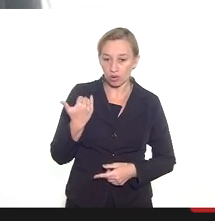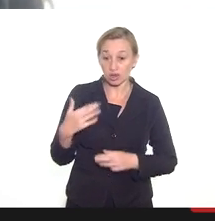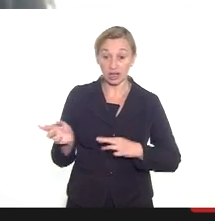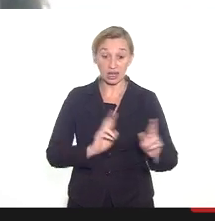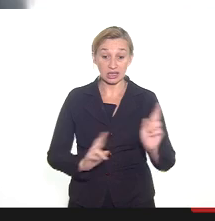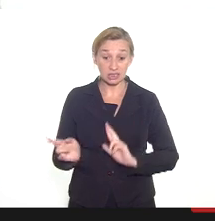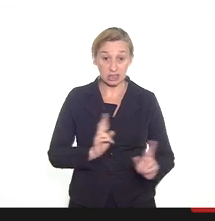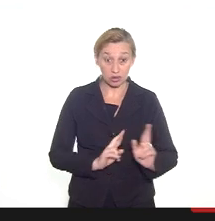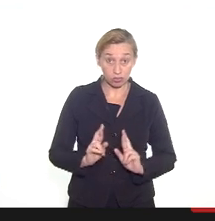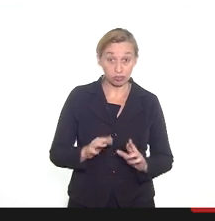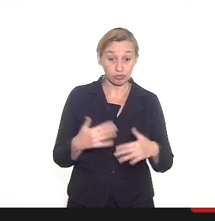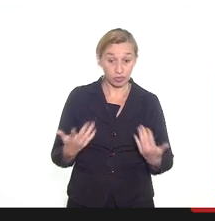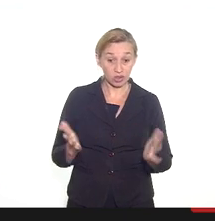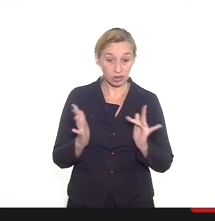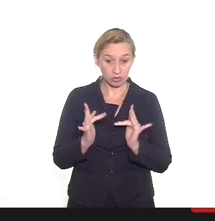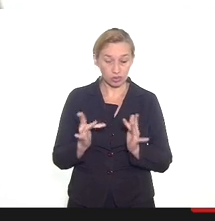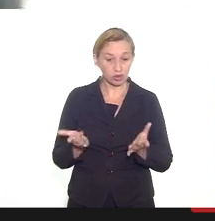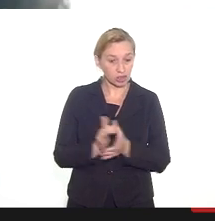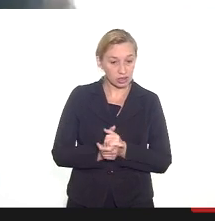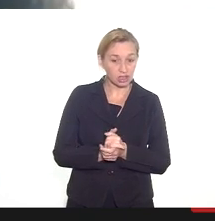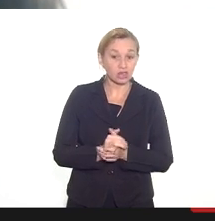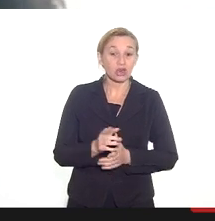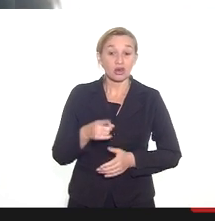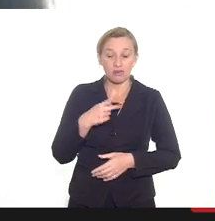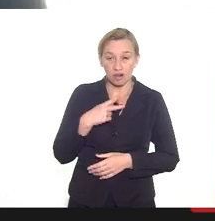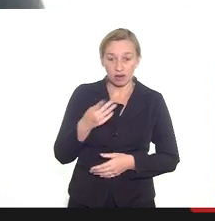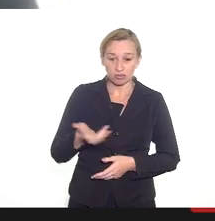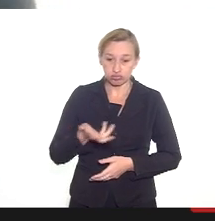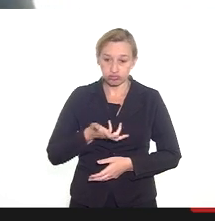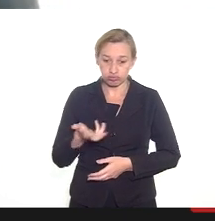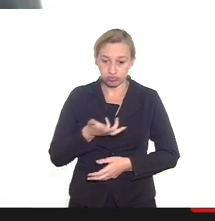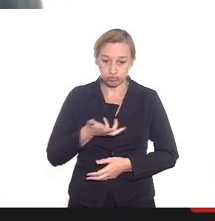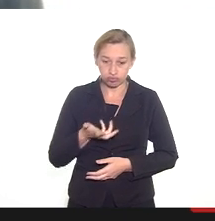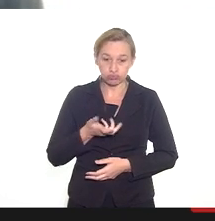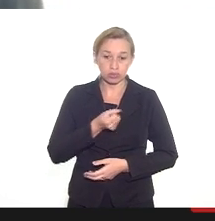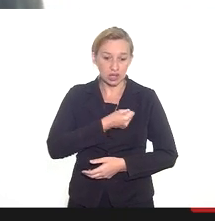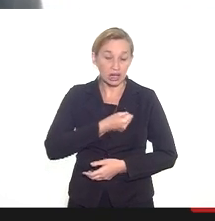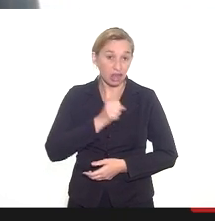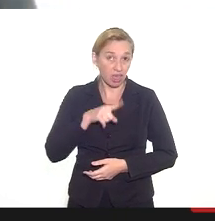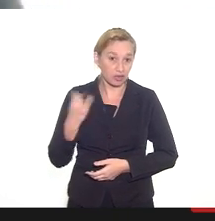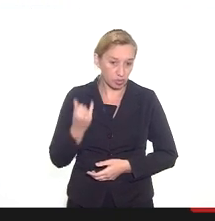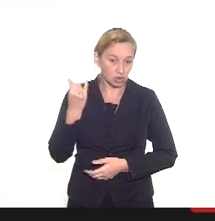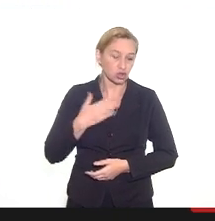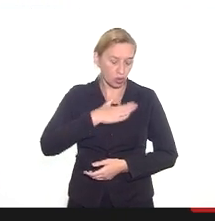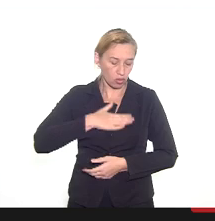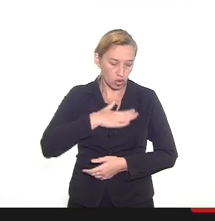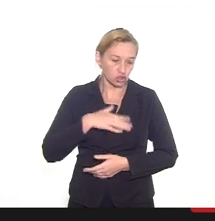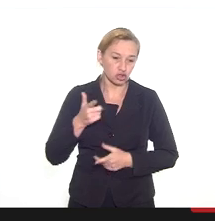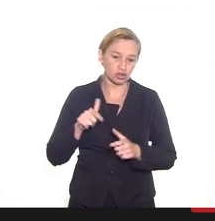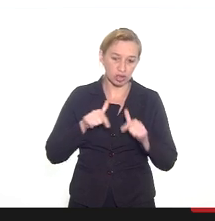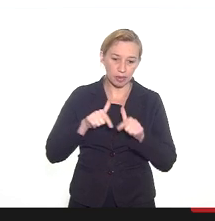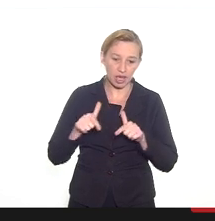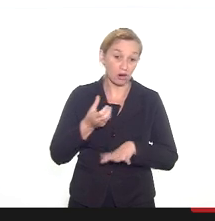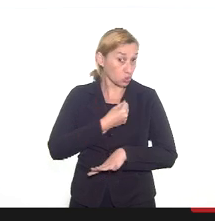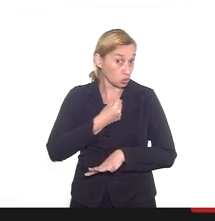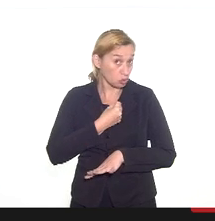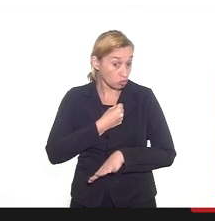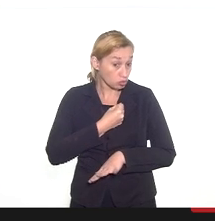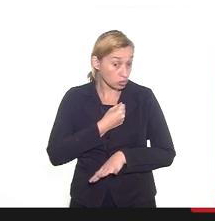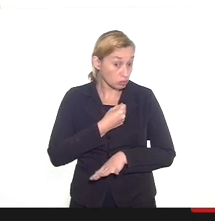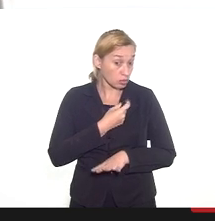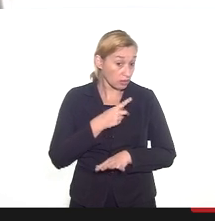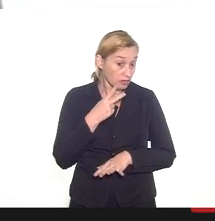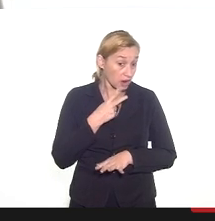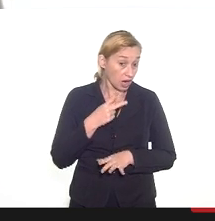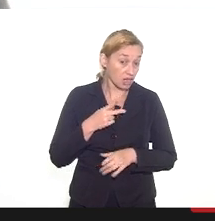íntimas de afeto. Eu vou acelerar aqui para passar esses dados, que os dados são muito importantes. Né? Eu gosto muito de trabalhar com dados, e se a gente vai